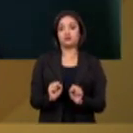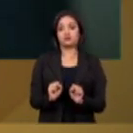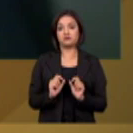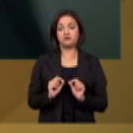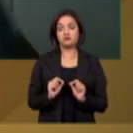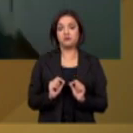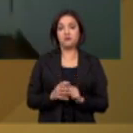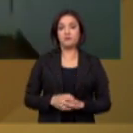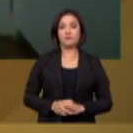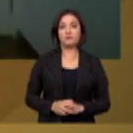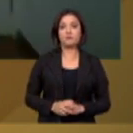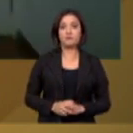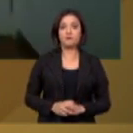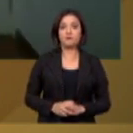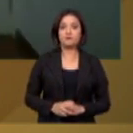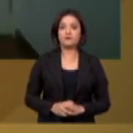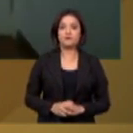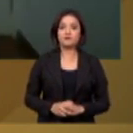ambiência